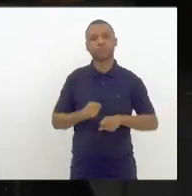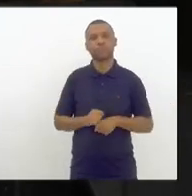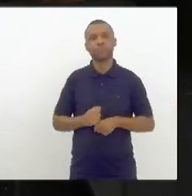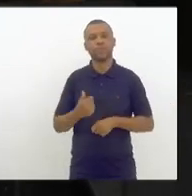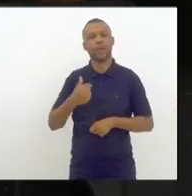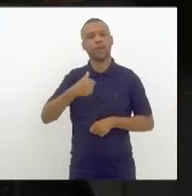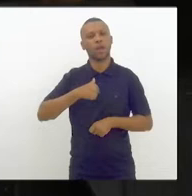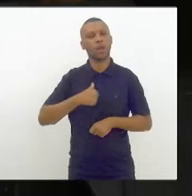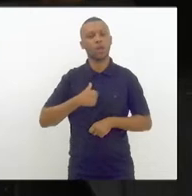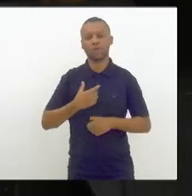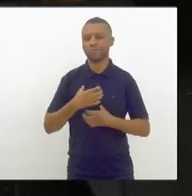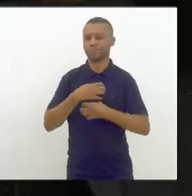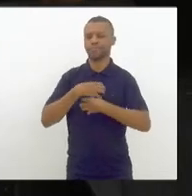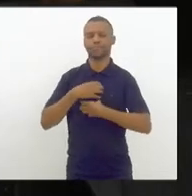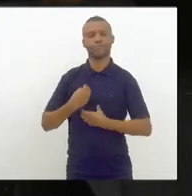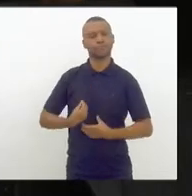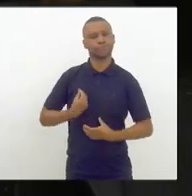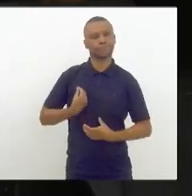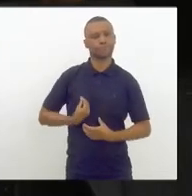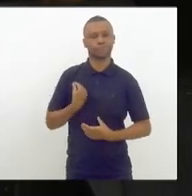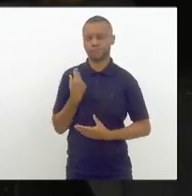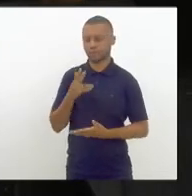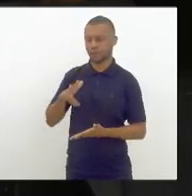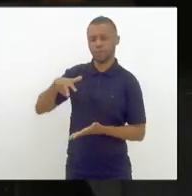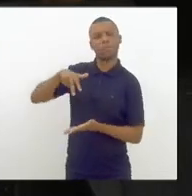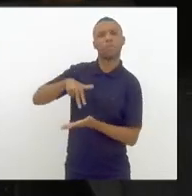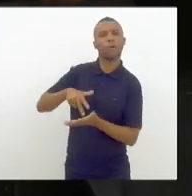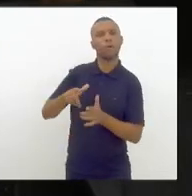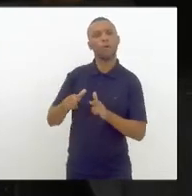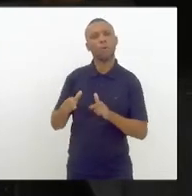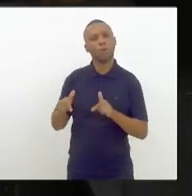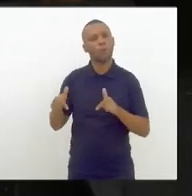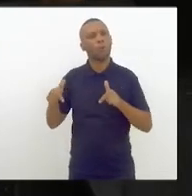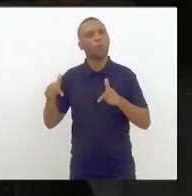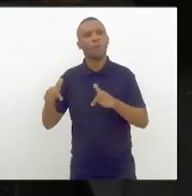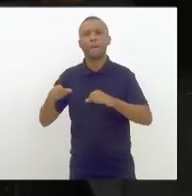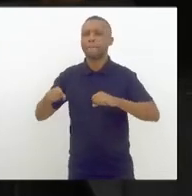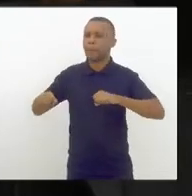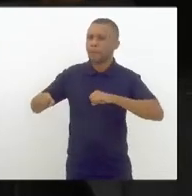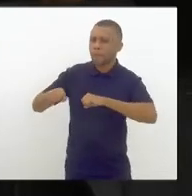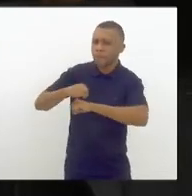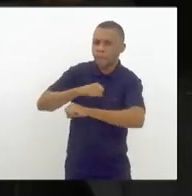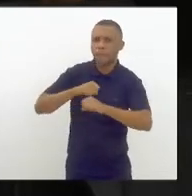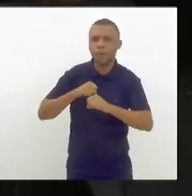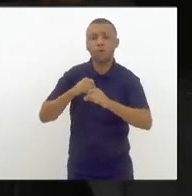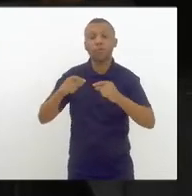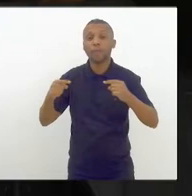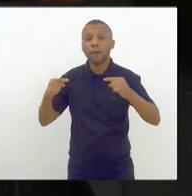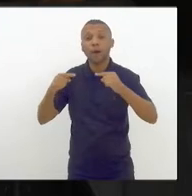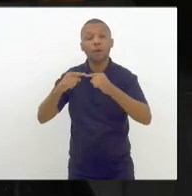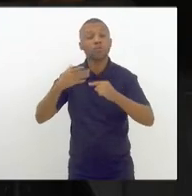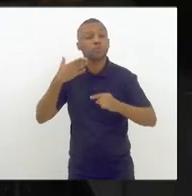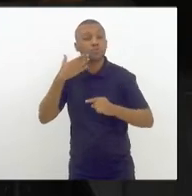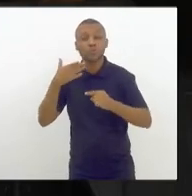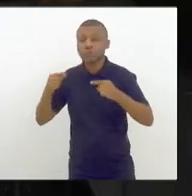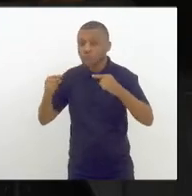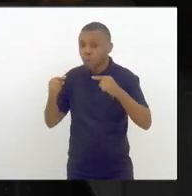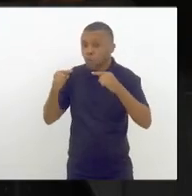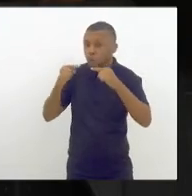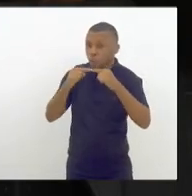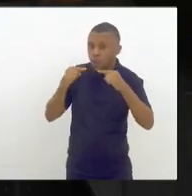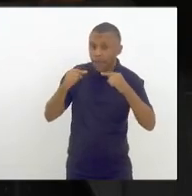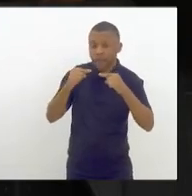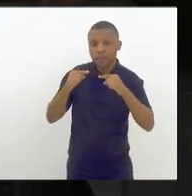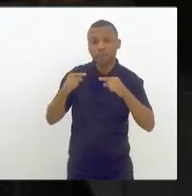absolutamente agindo de forma coerente com os compromissos de